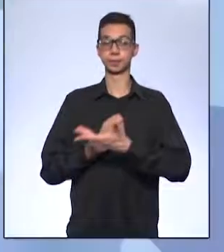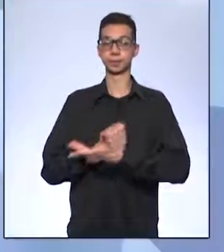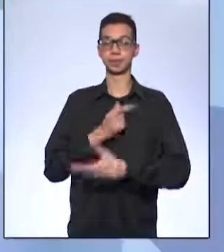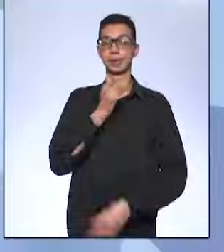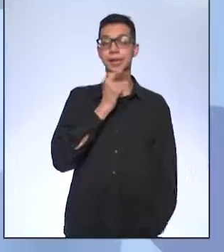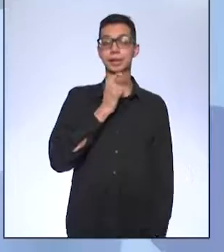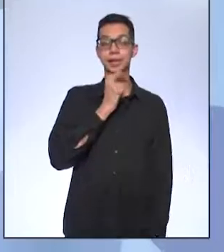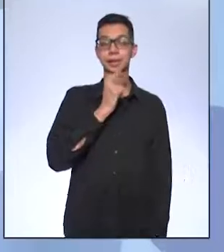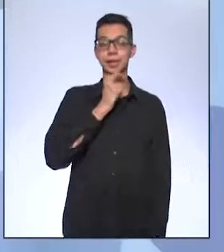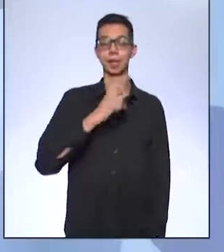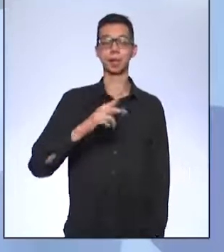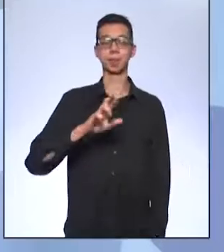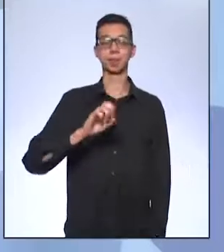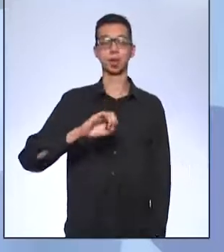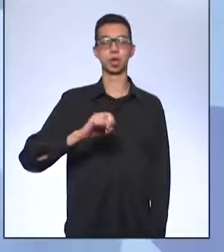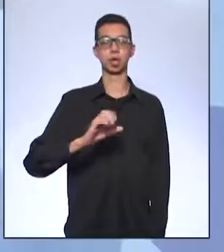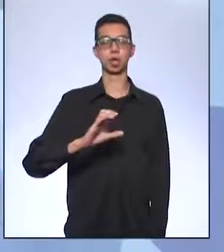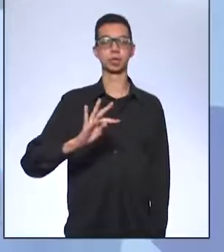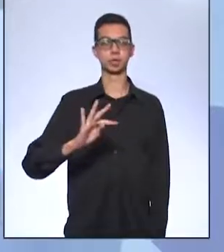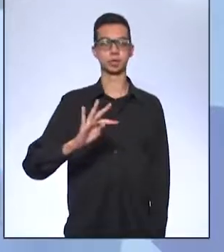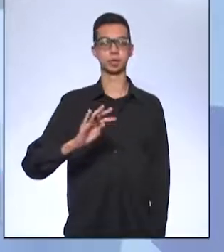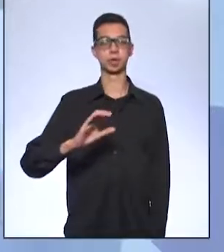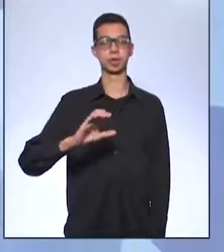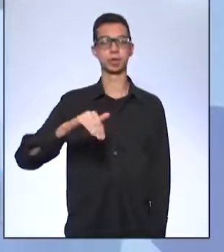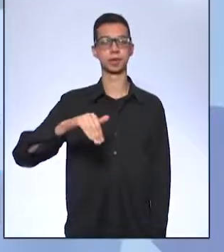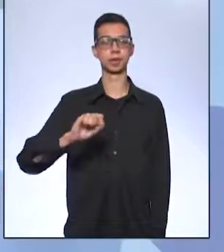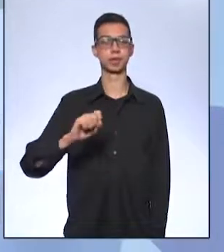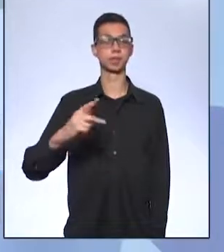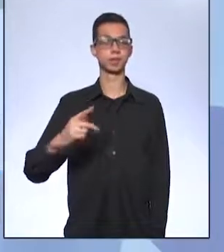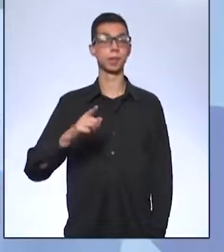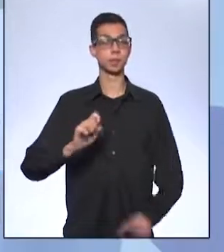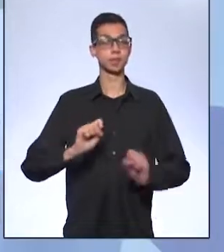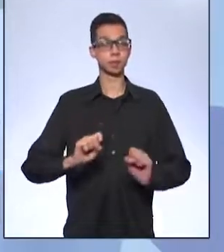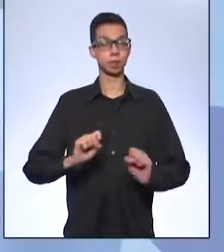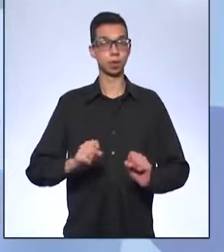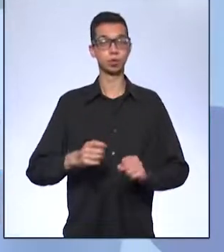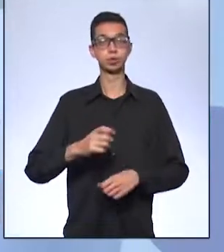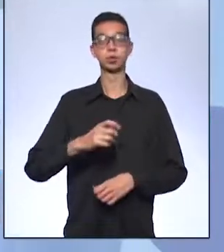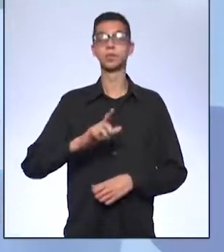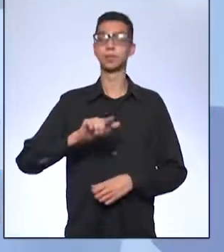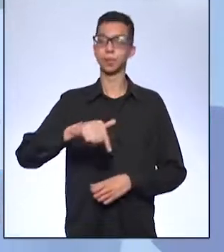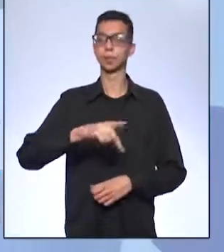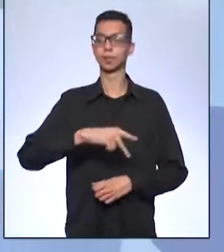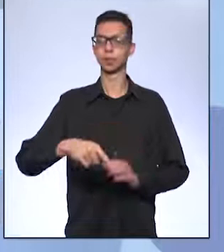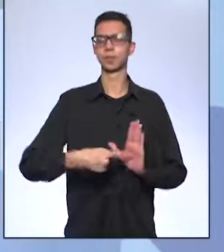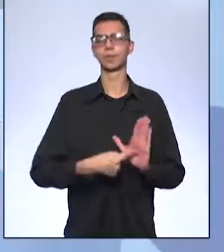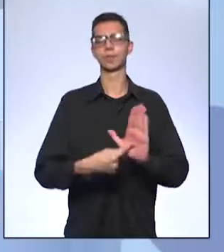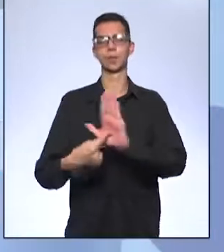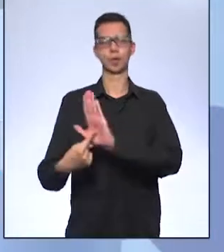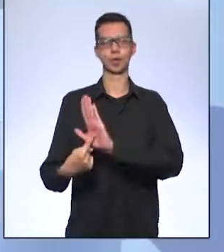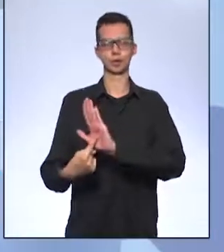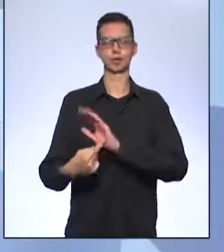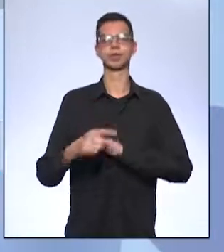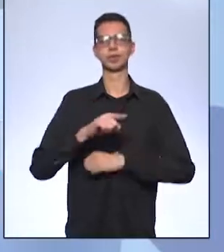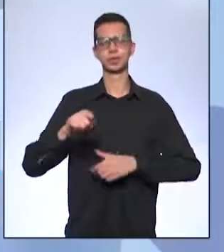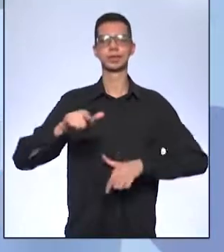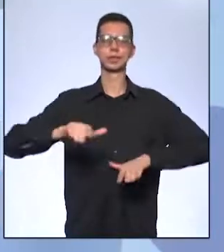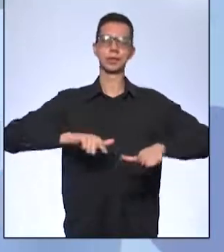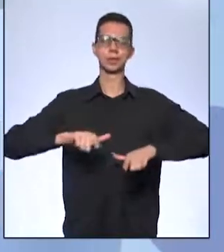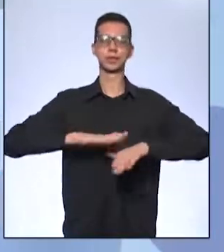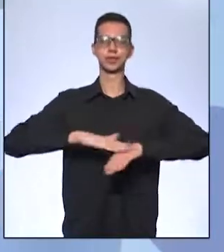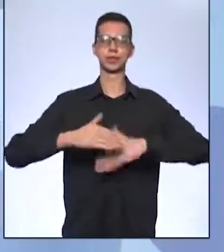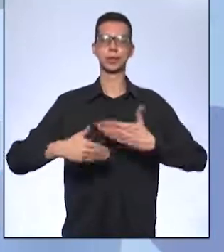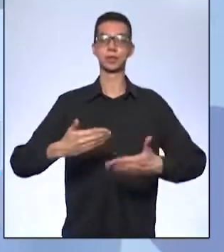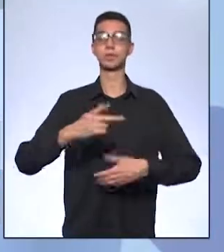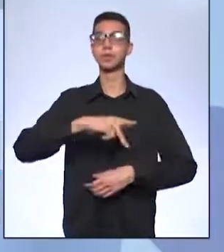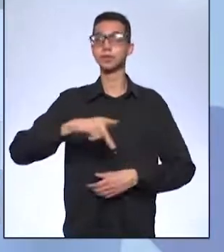a gente nos marquem ali, que a gente vai atrás e a gente pode mostrar o trabalho de vocês aí. Então, professores também que estiverem fazendo essa atividade com os